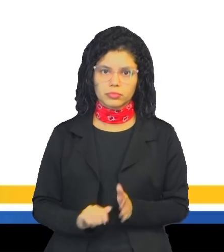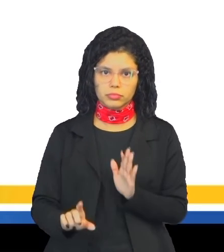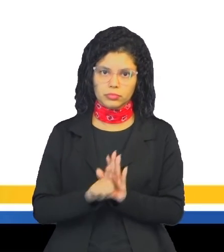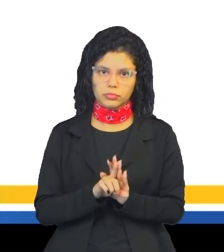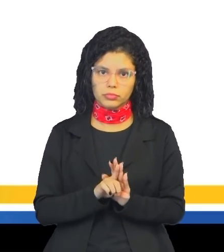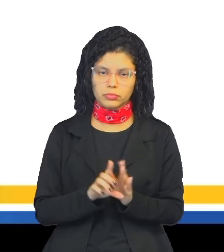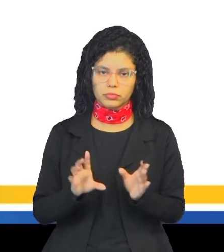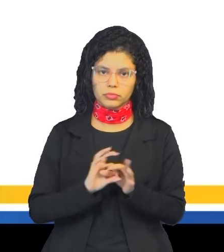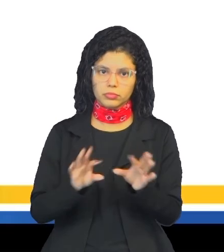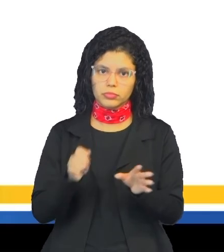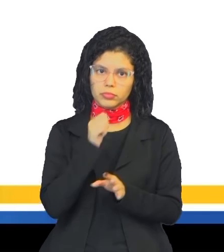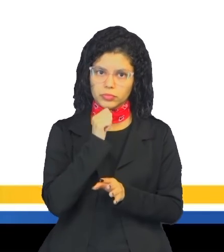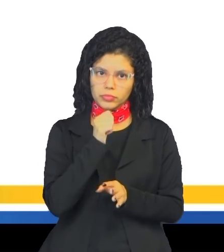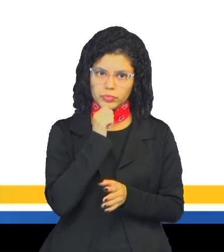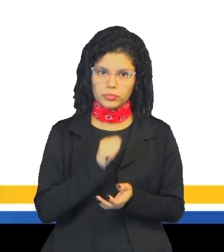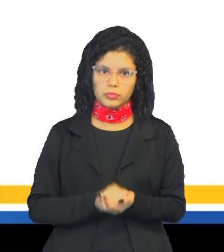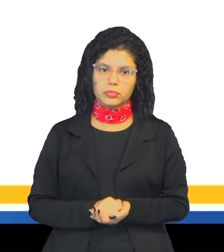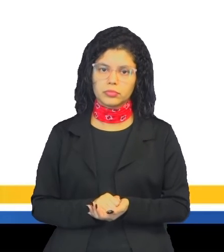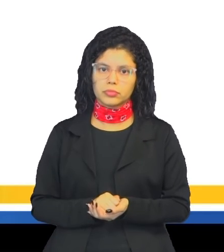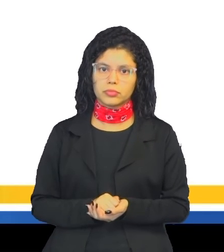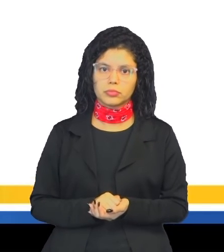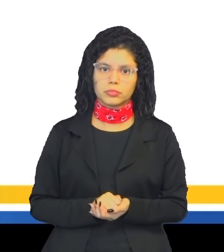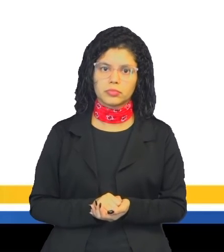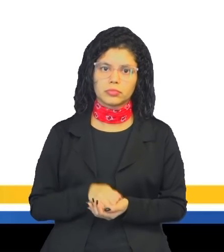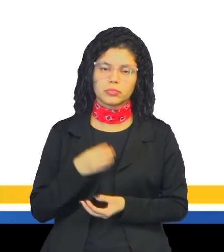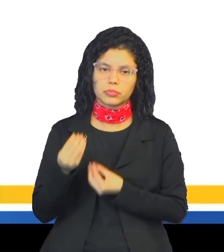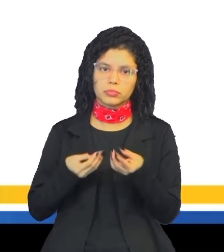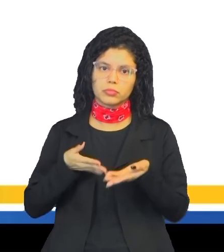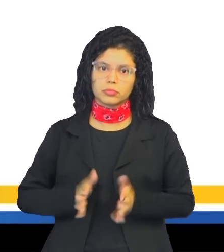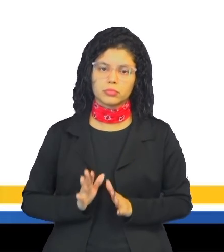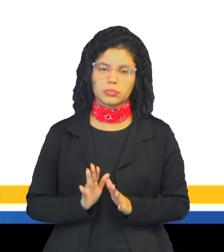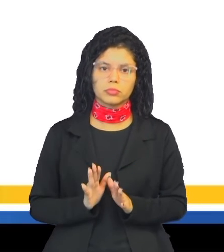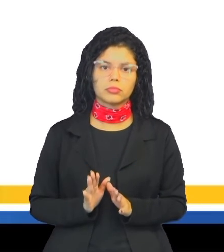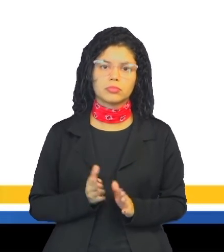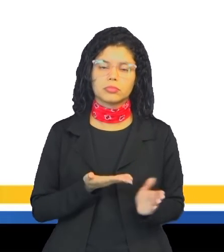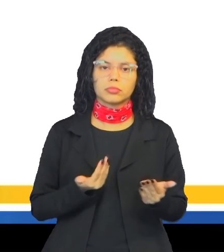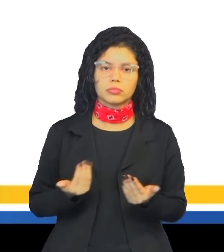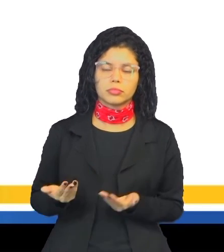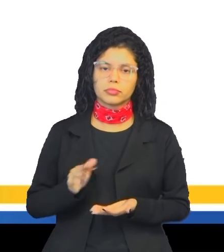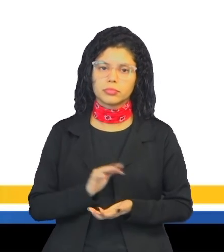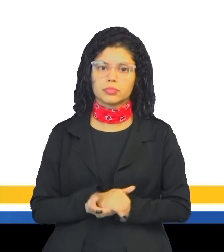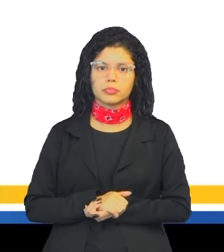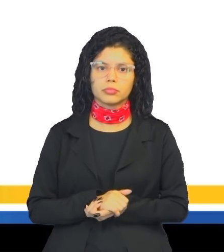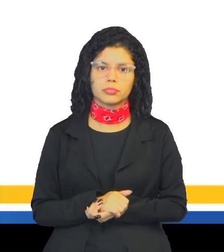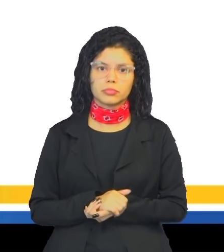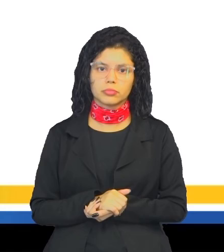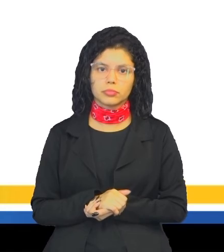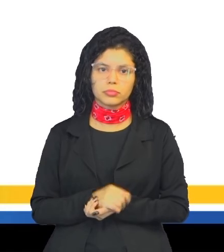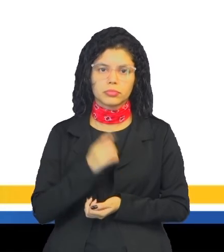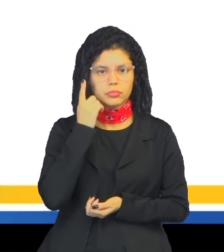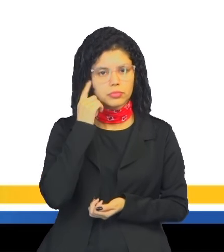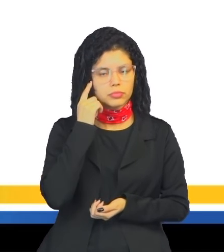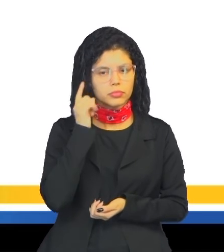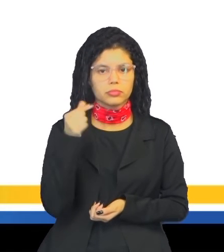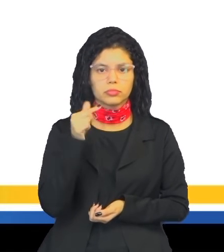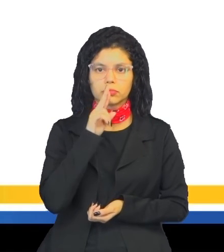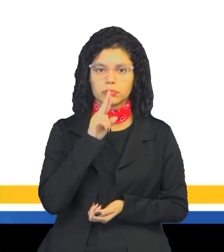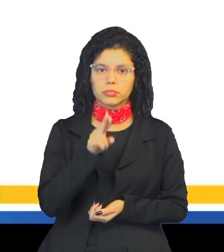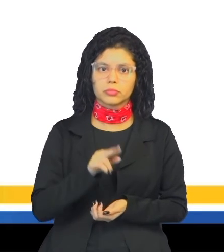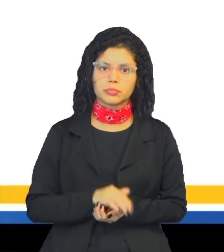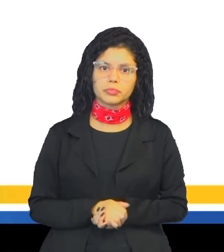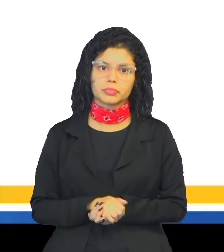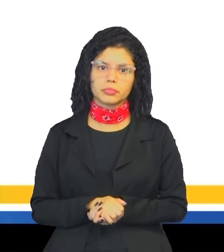Lei do Ventre Livre atendeu ainda que com ressalvas crianças e jovens. Pensando um pouco na